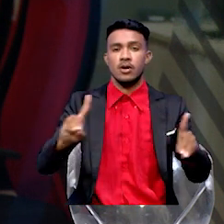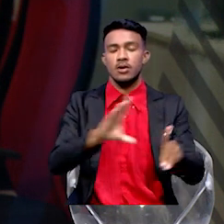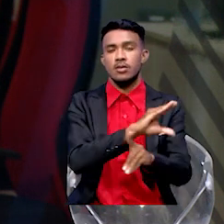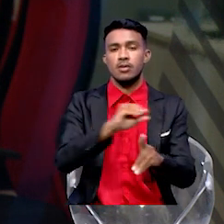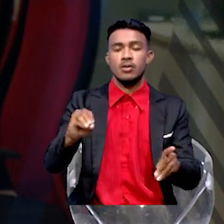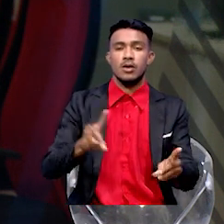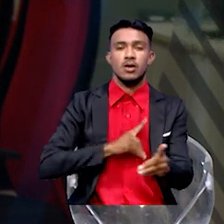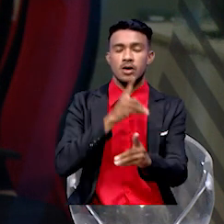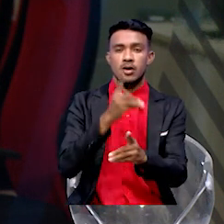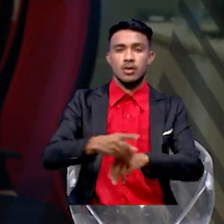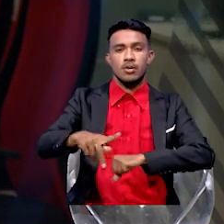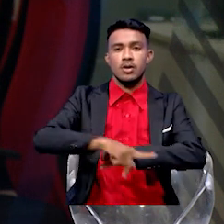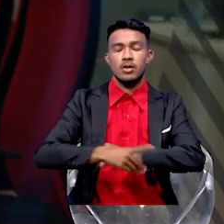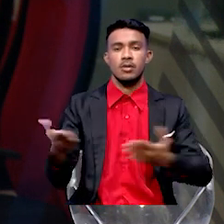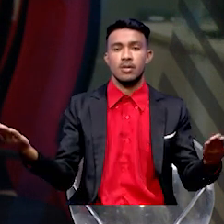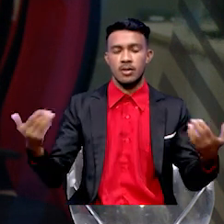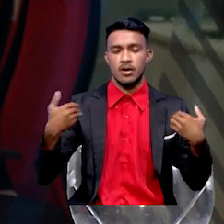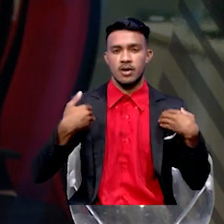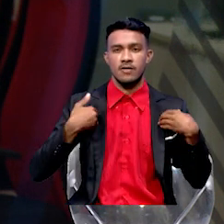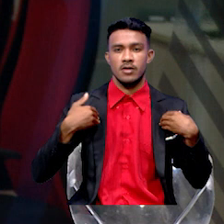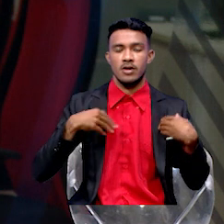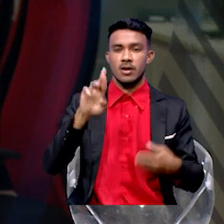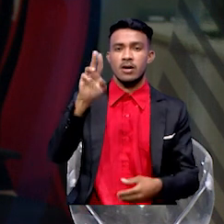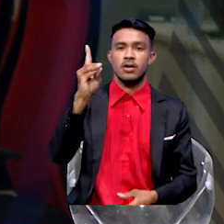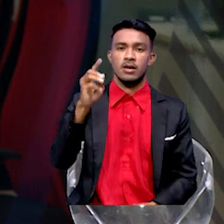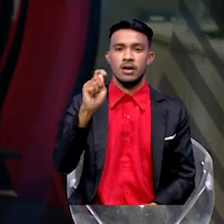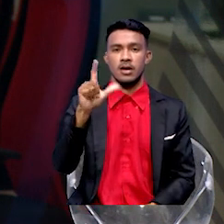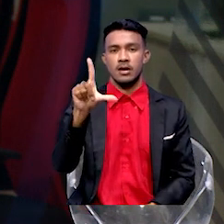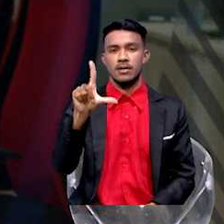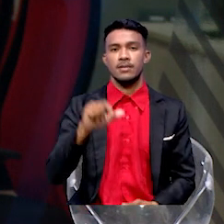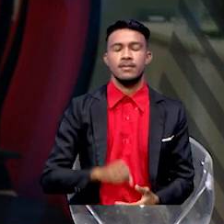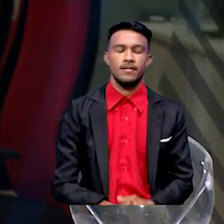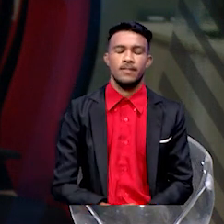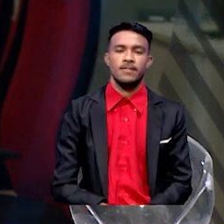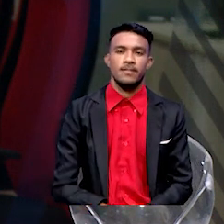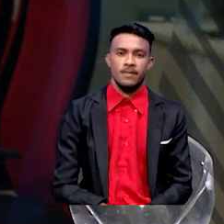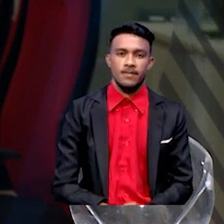direito político nebe consagra e a RDTL.